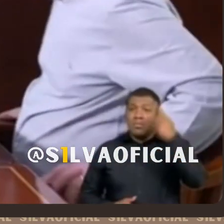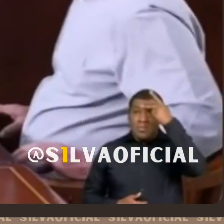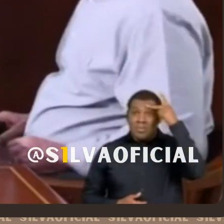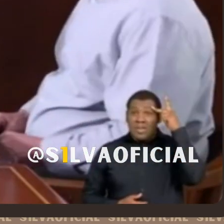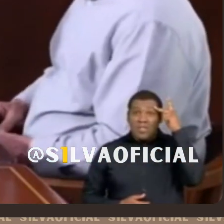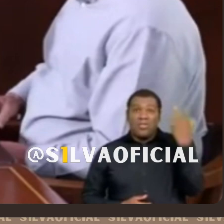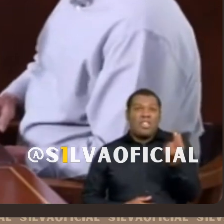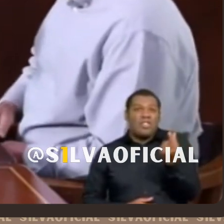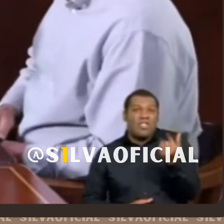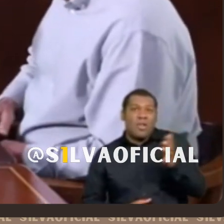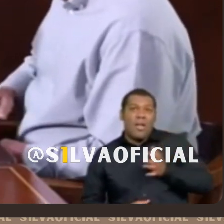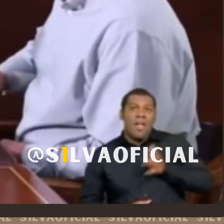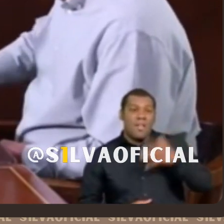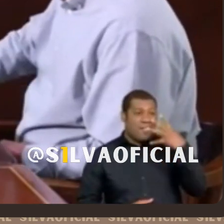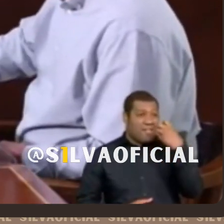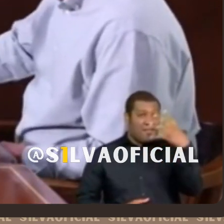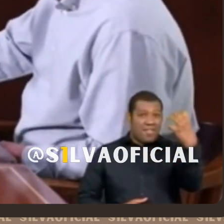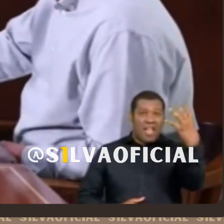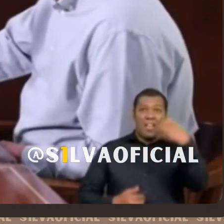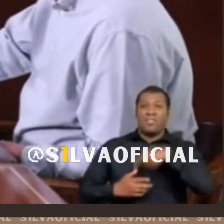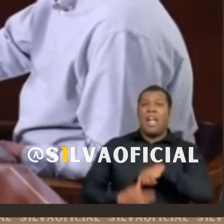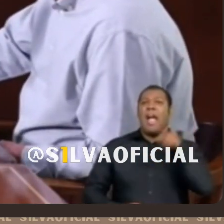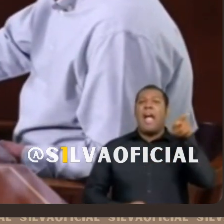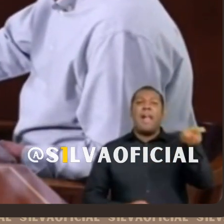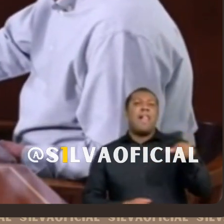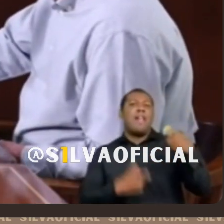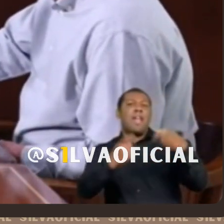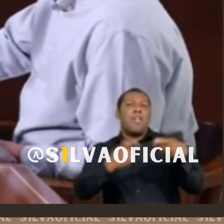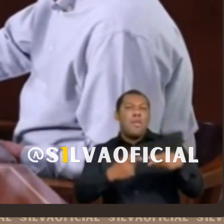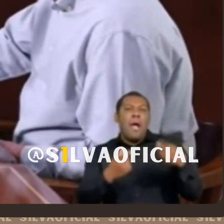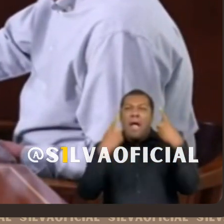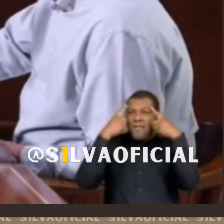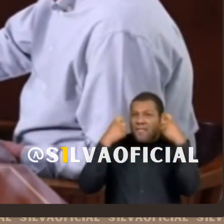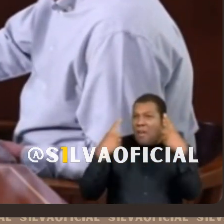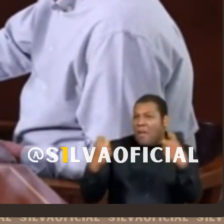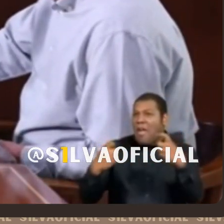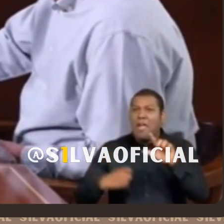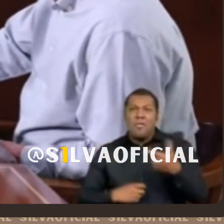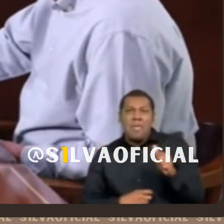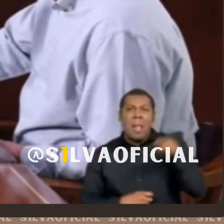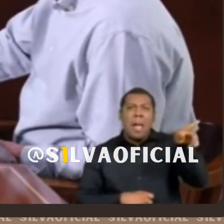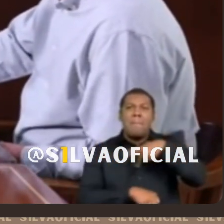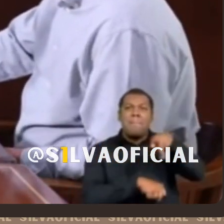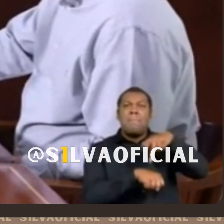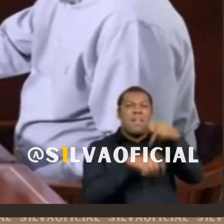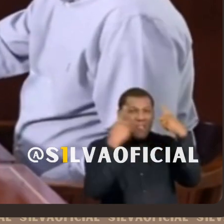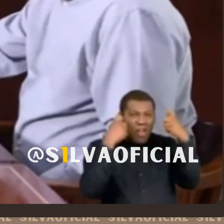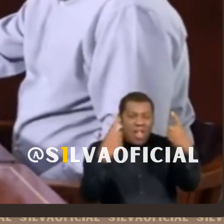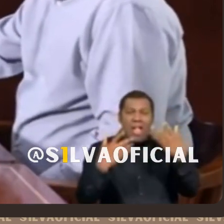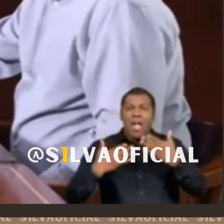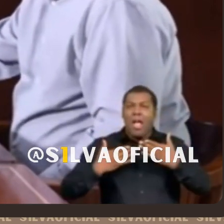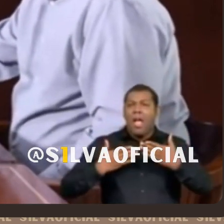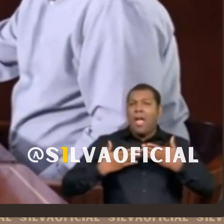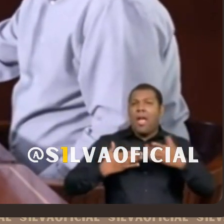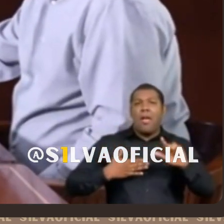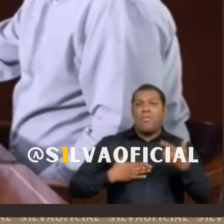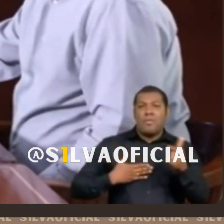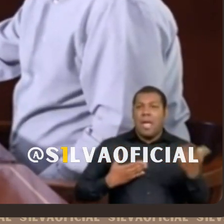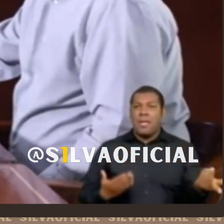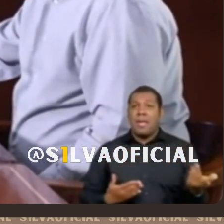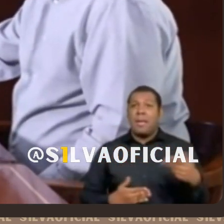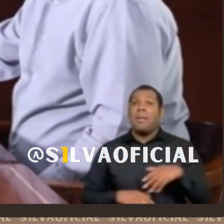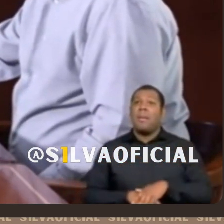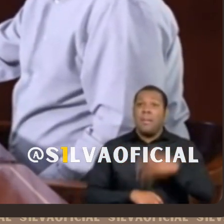não tem violência, não tem... São, por exemplo, Portugal, né? Muitos brasileiros foram nos últimos anos morar em Portugal valorizando